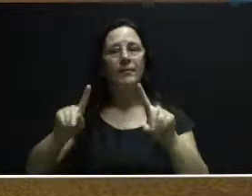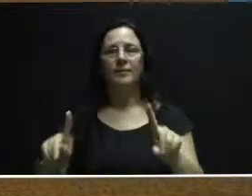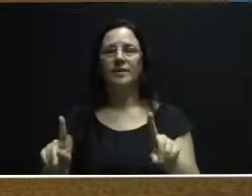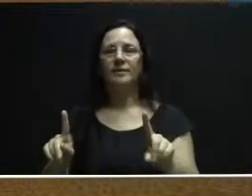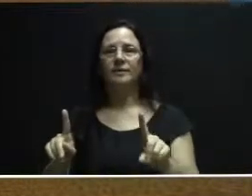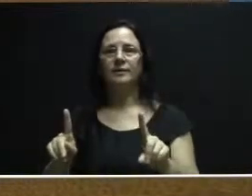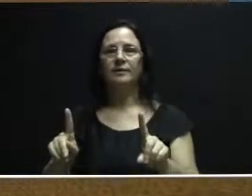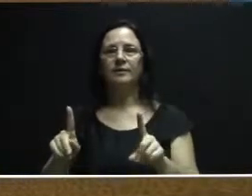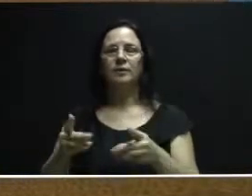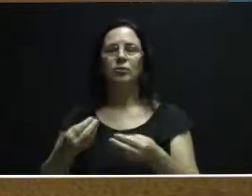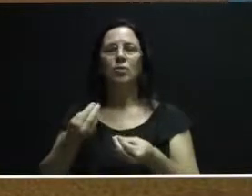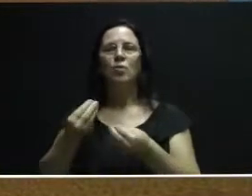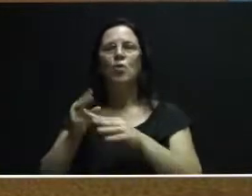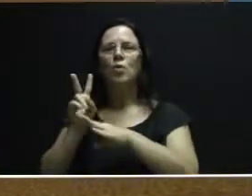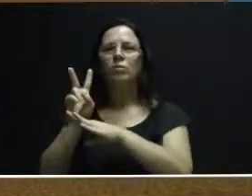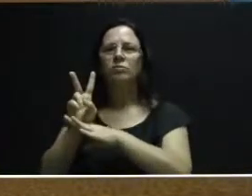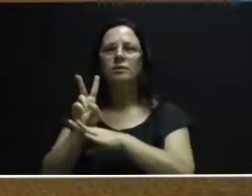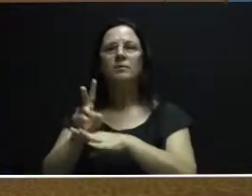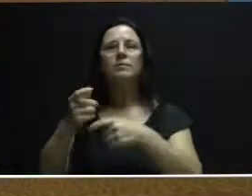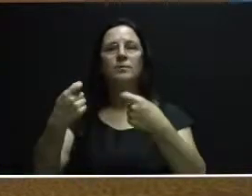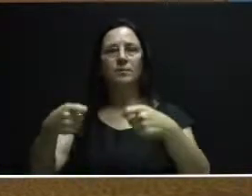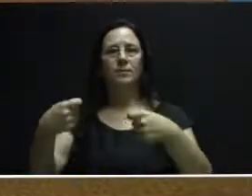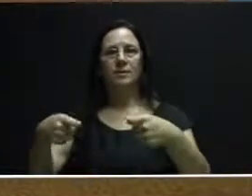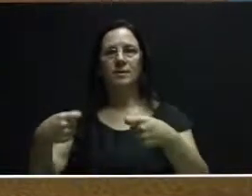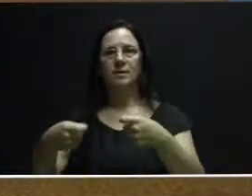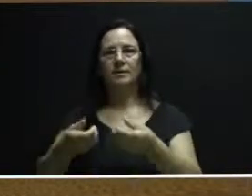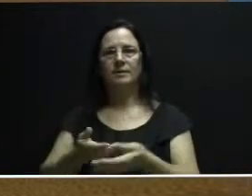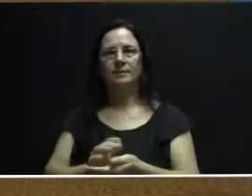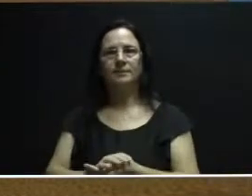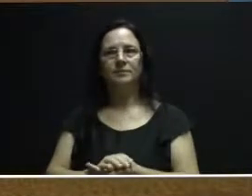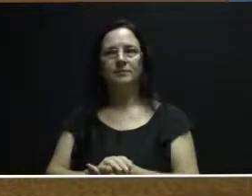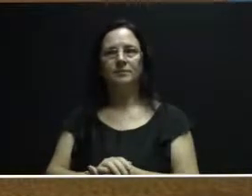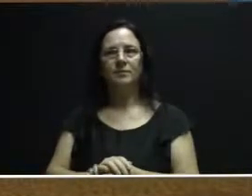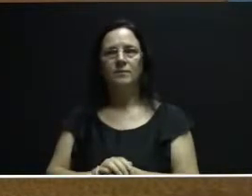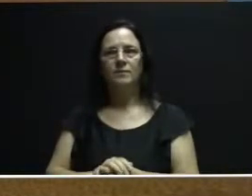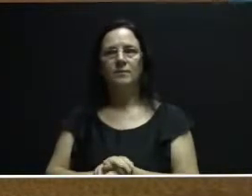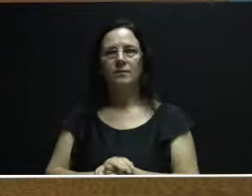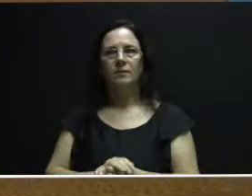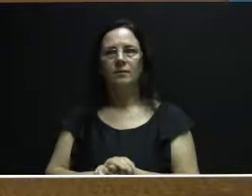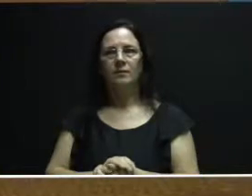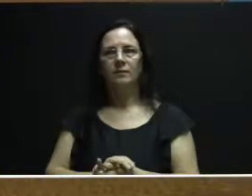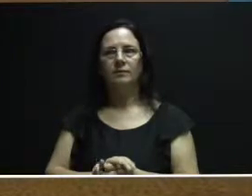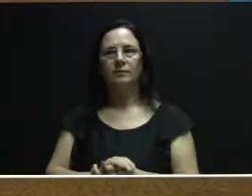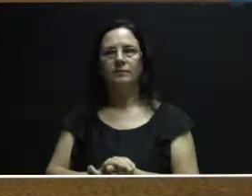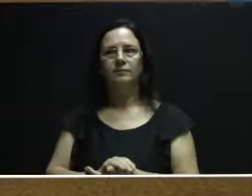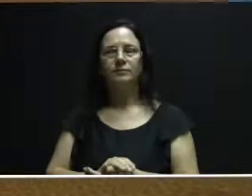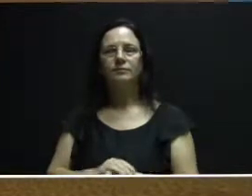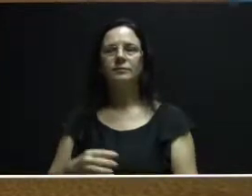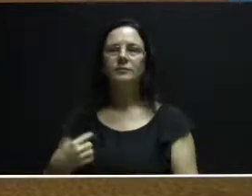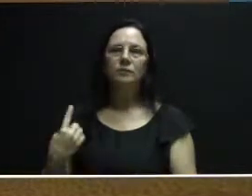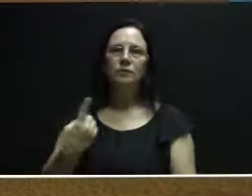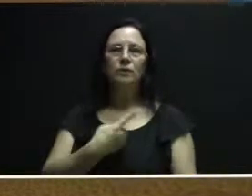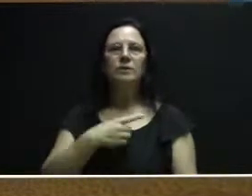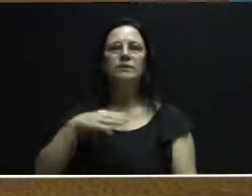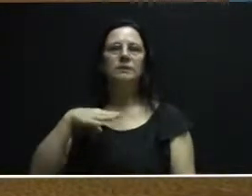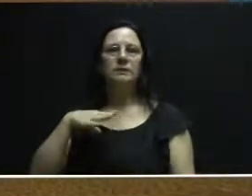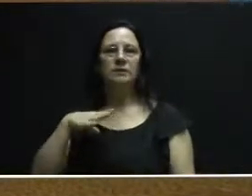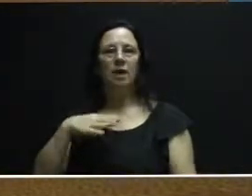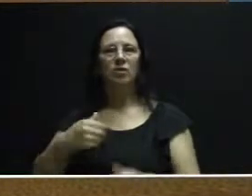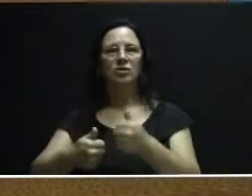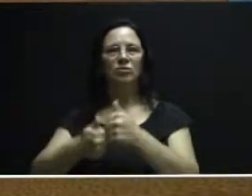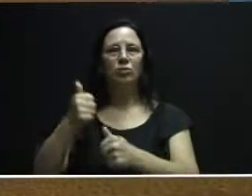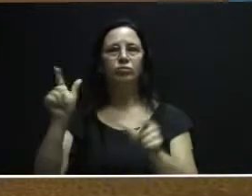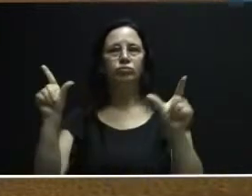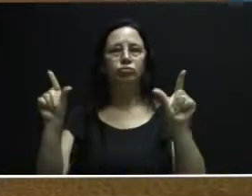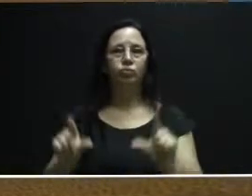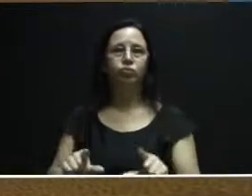não são tratadas como deveriam ser tratadas, né? A gente vê que na nossa cidade o esporte caiu